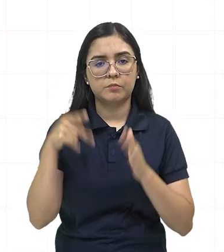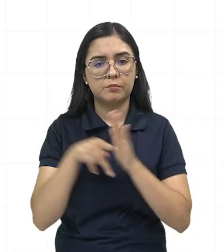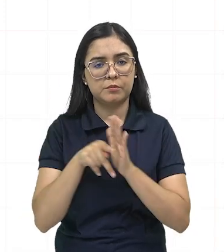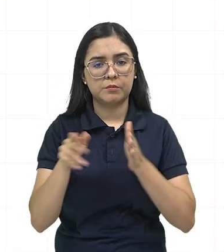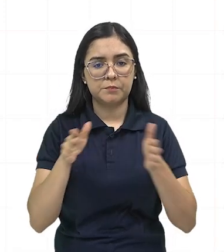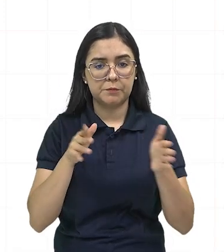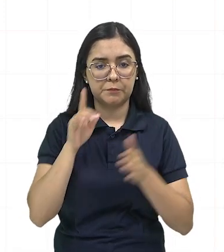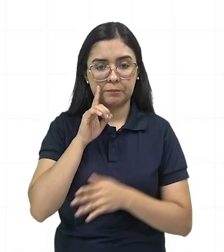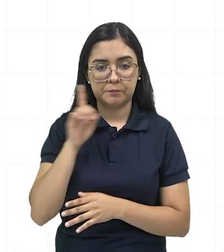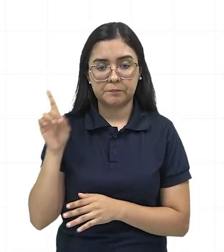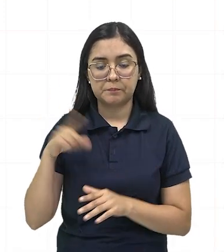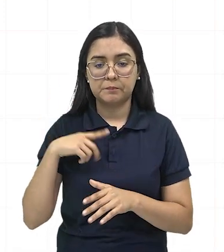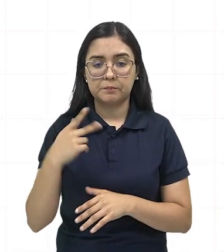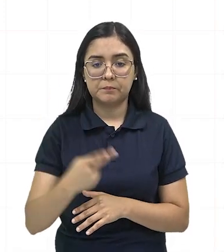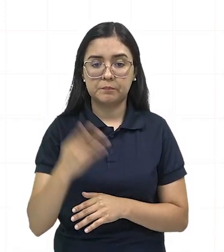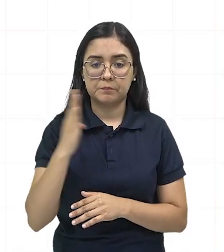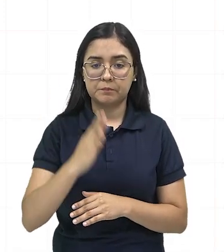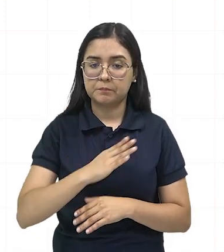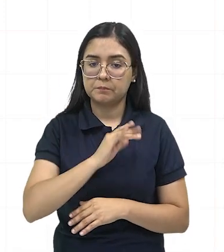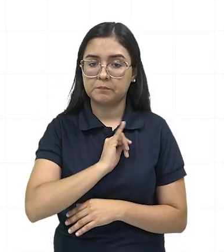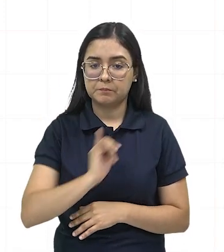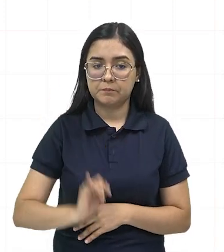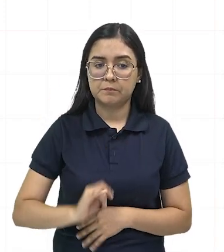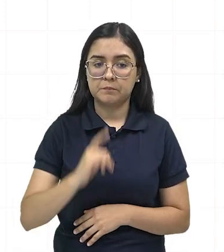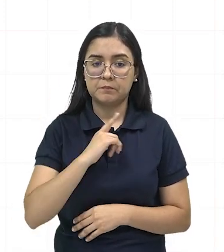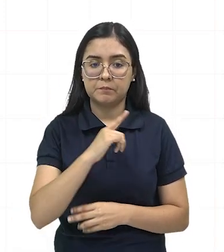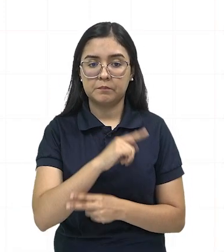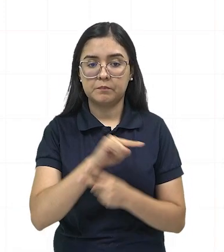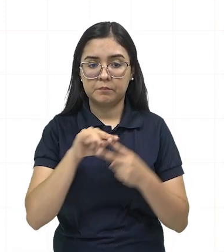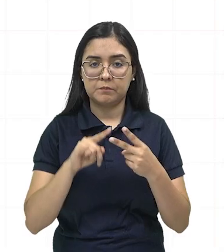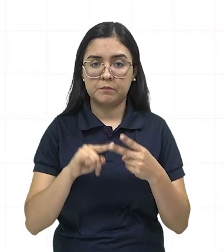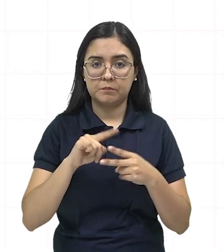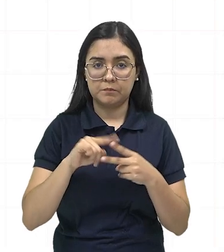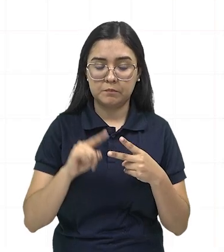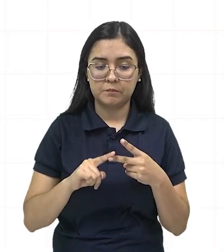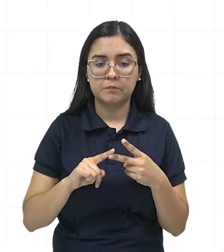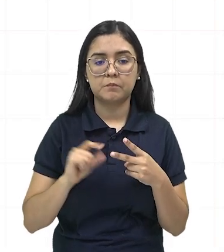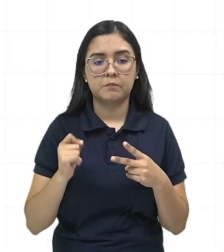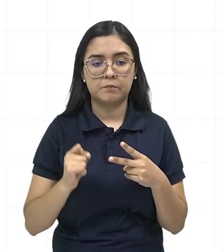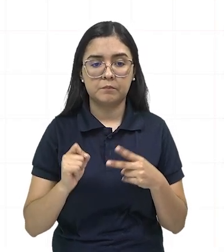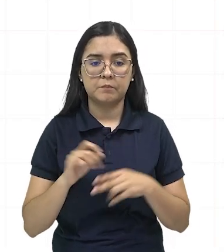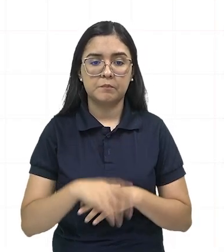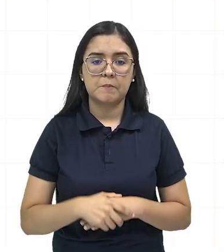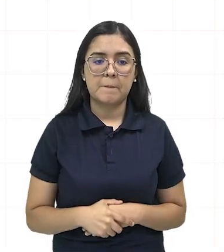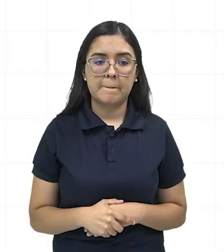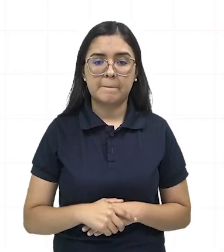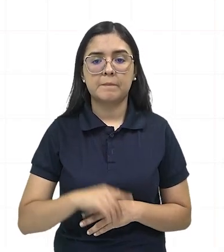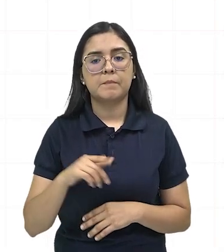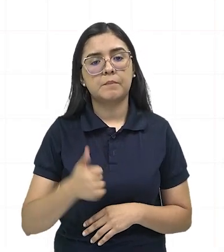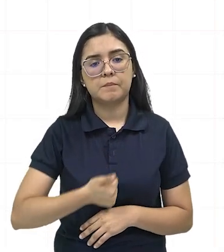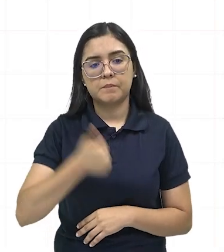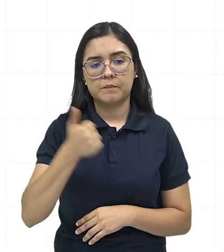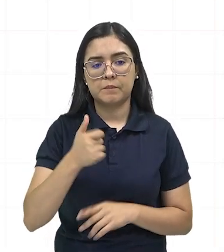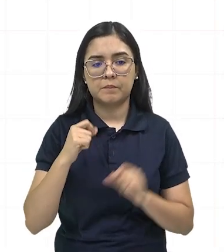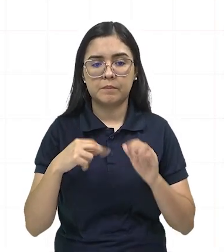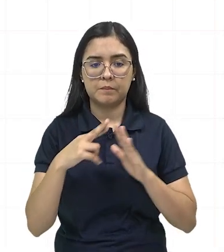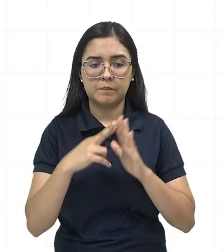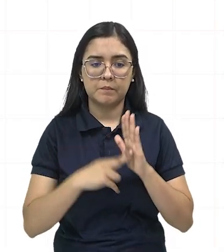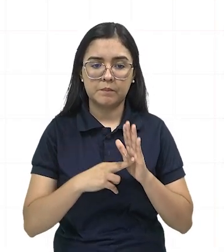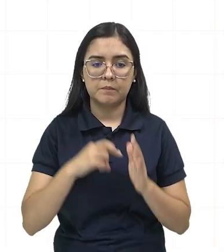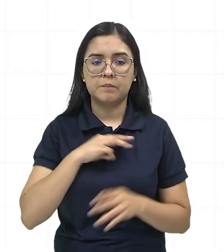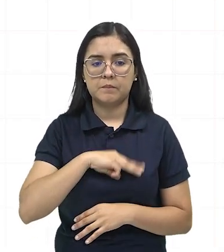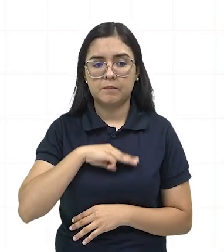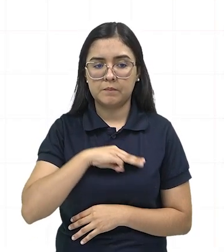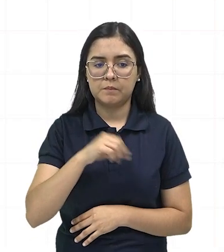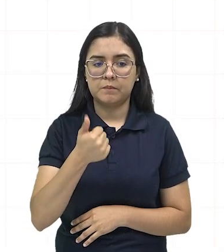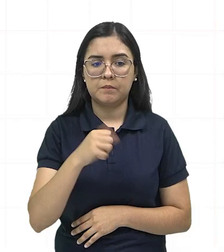período. Tá bom? Então, no Brasil Imperial, nós vamos ter dois marcos, né, relativos a essa questão, que o primeiro deles é o Regulamento das